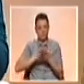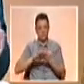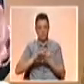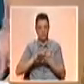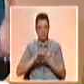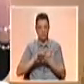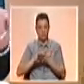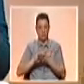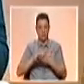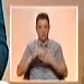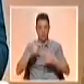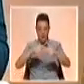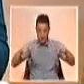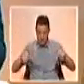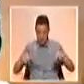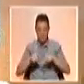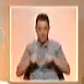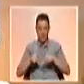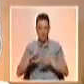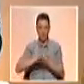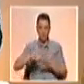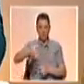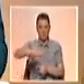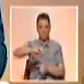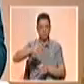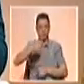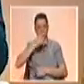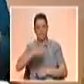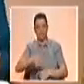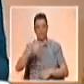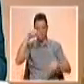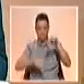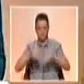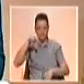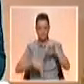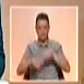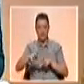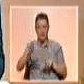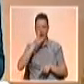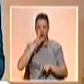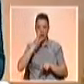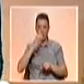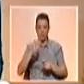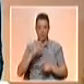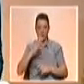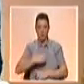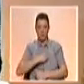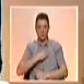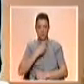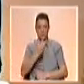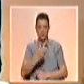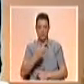era lavada numa banca. E lá abri a torneira e deixei correr a água. Foi um escândalo. Eu senti-me